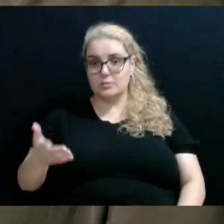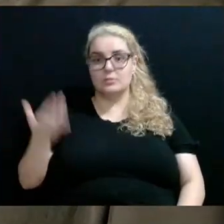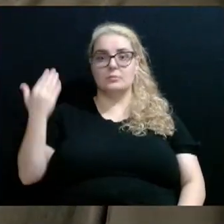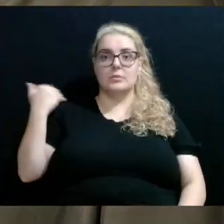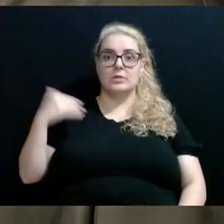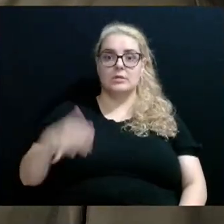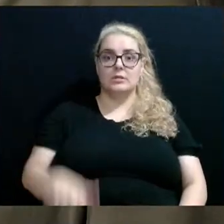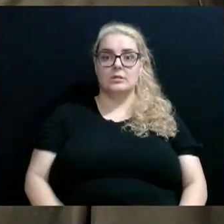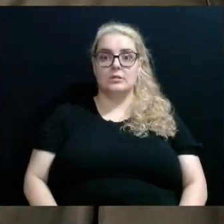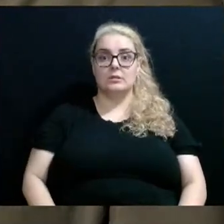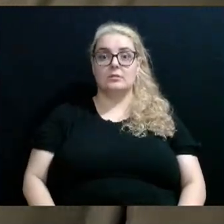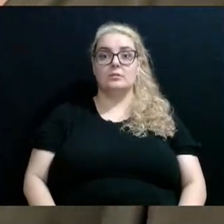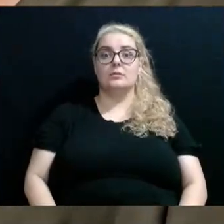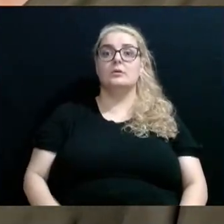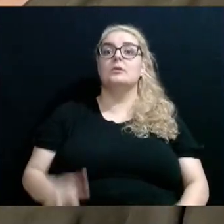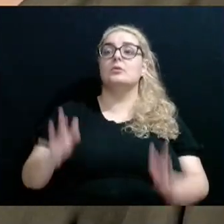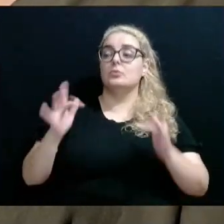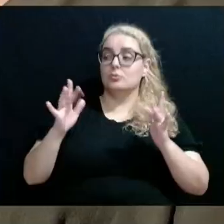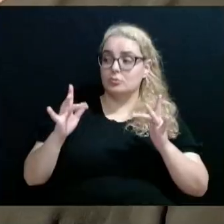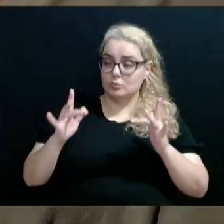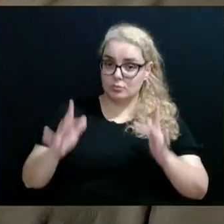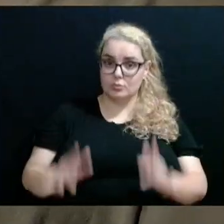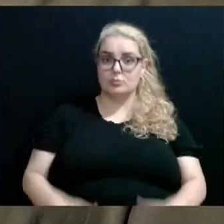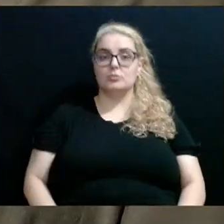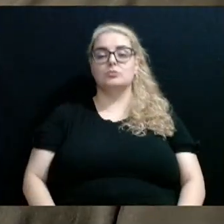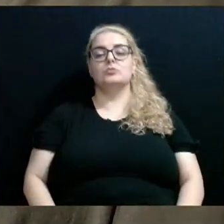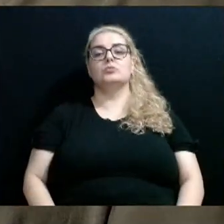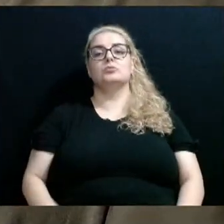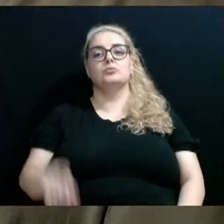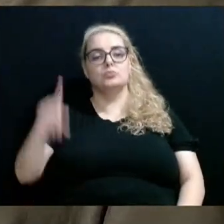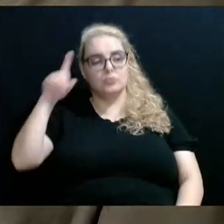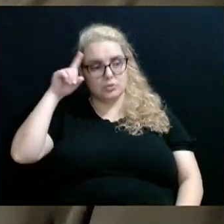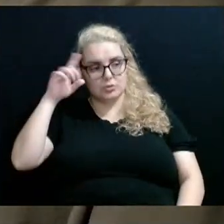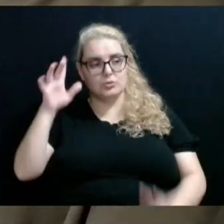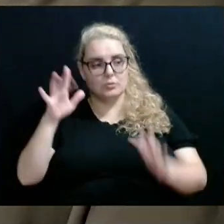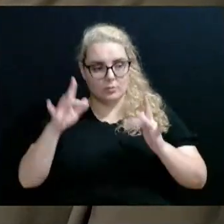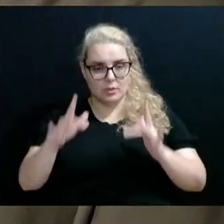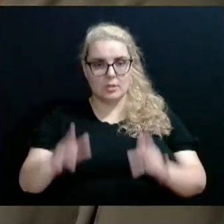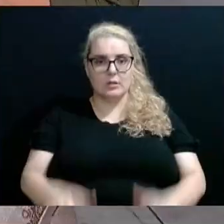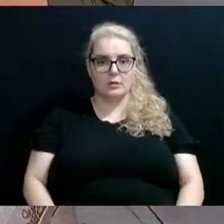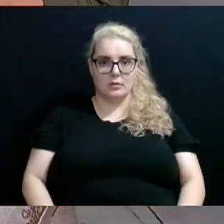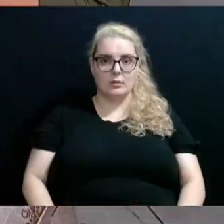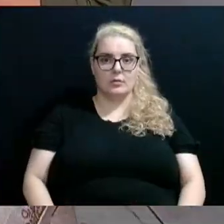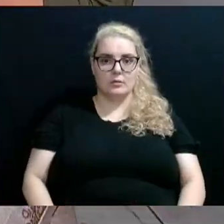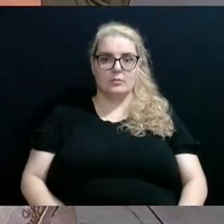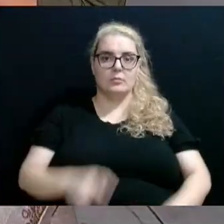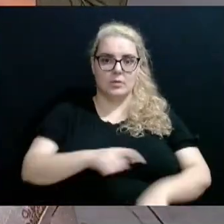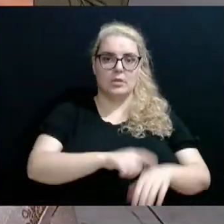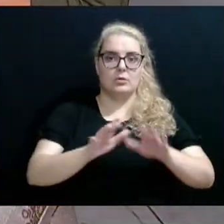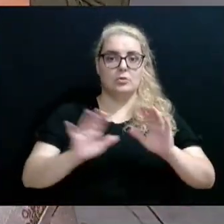tem também o Dia dos Namorados. Olha. Mas São aí, essas épocas de